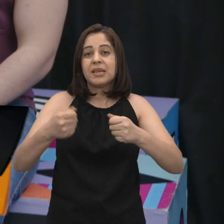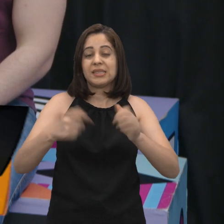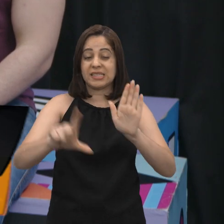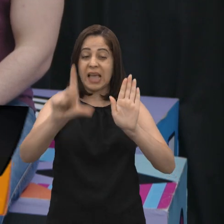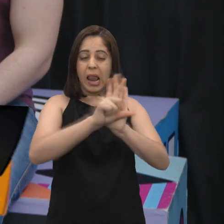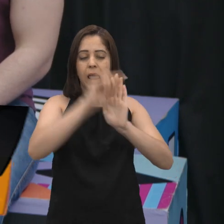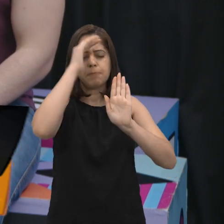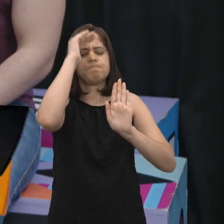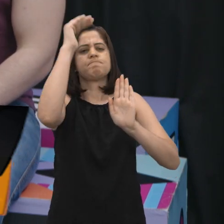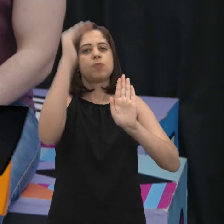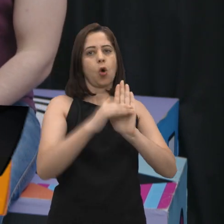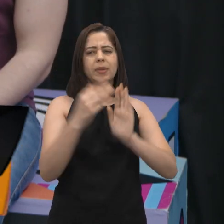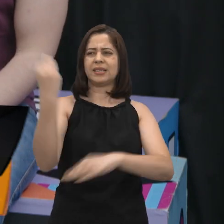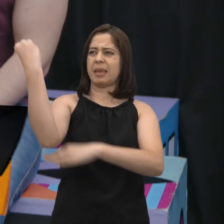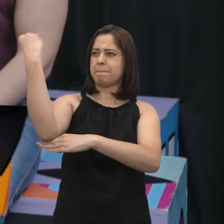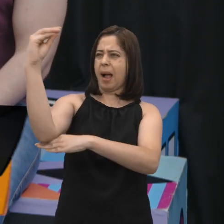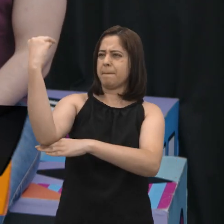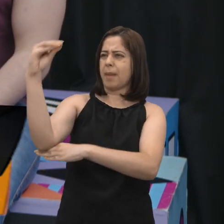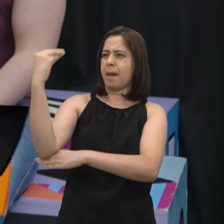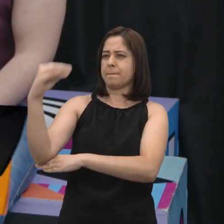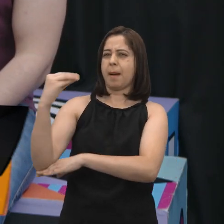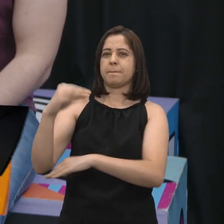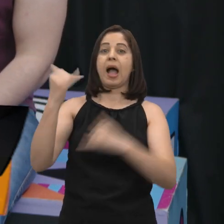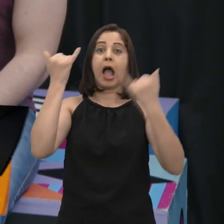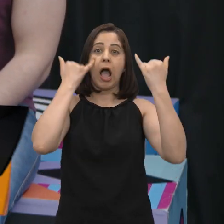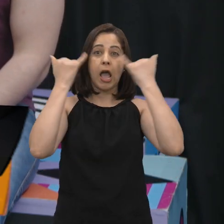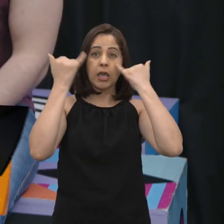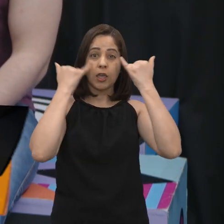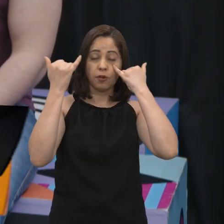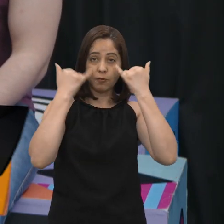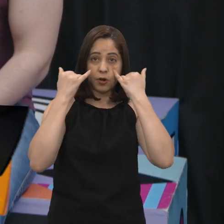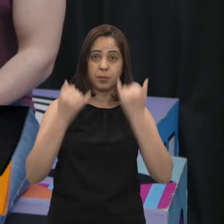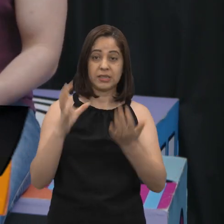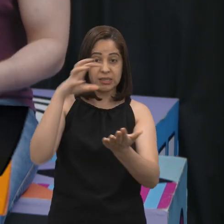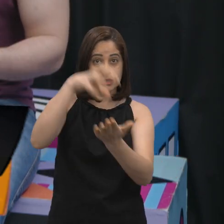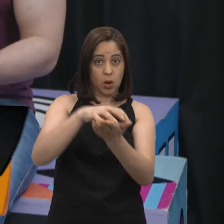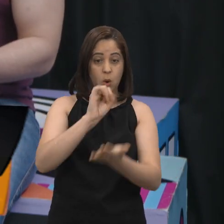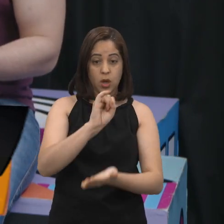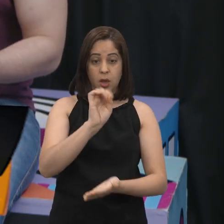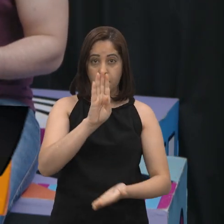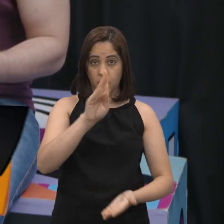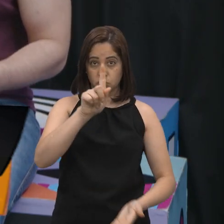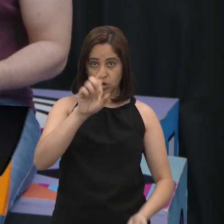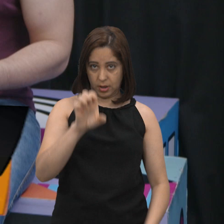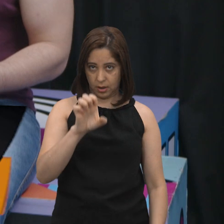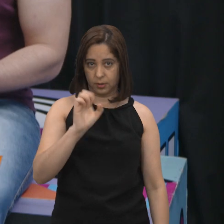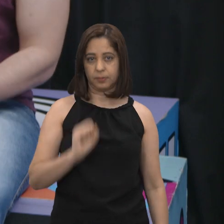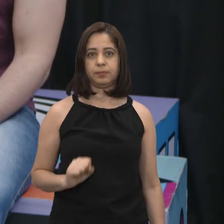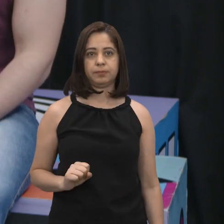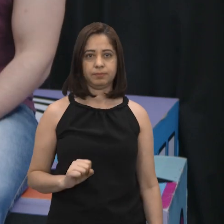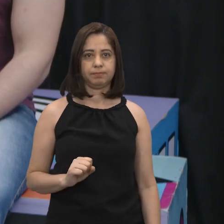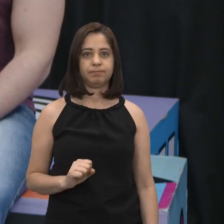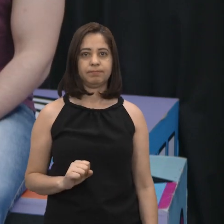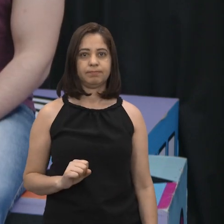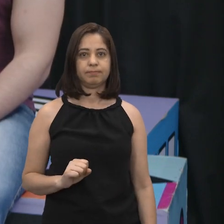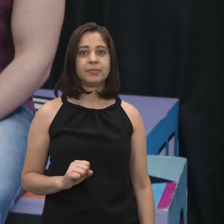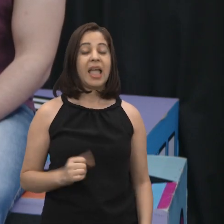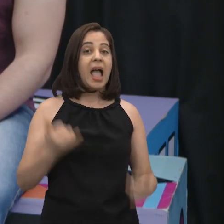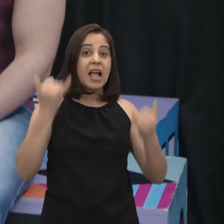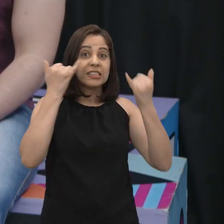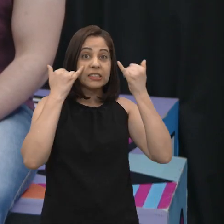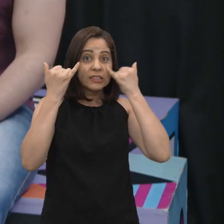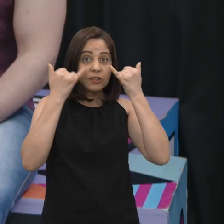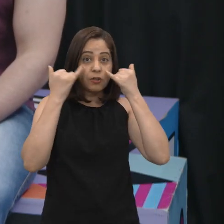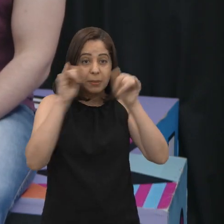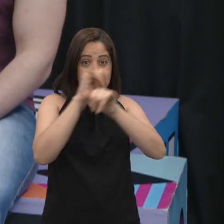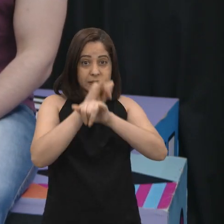é obrigada a prestar as informações solicitadas pela Fundação IBGE para a execução do Plano Nacional de Estatística. Isso. As